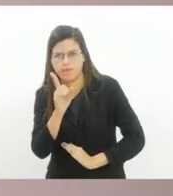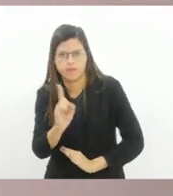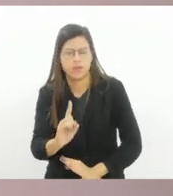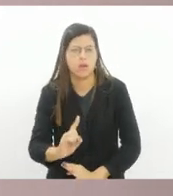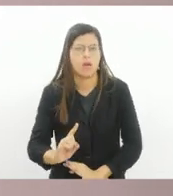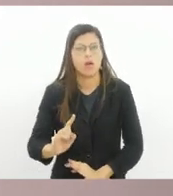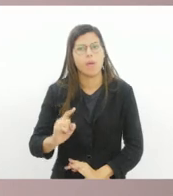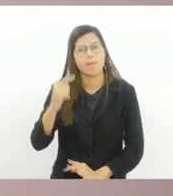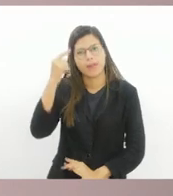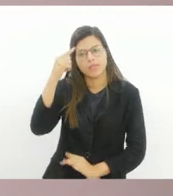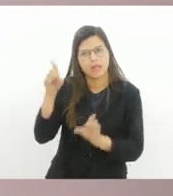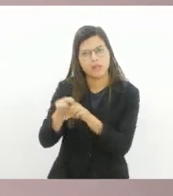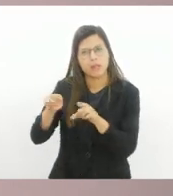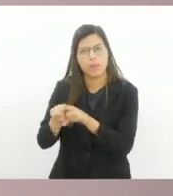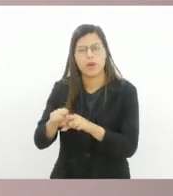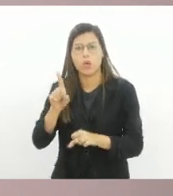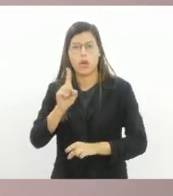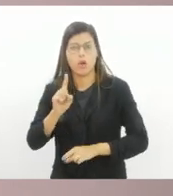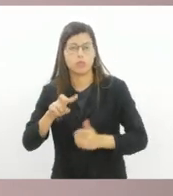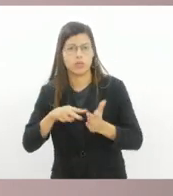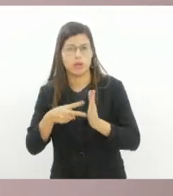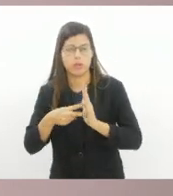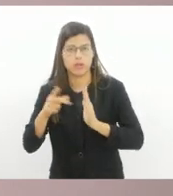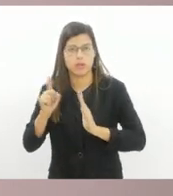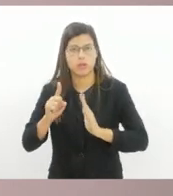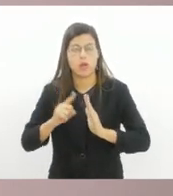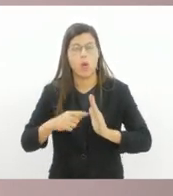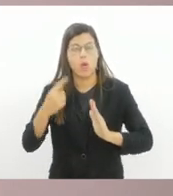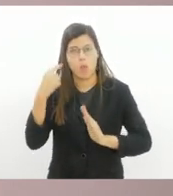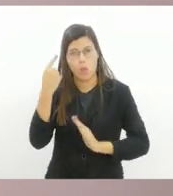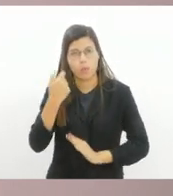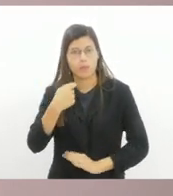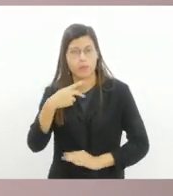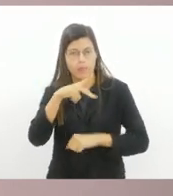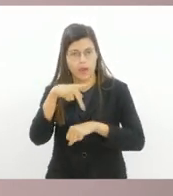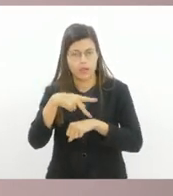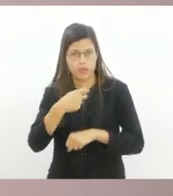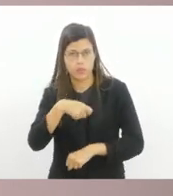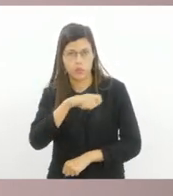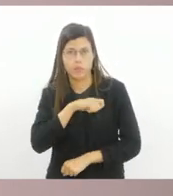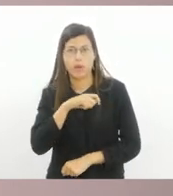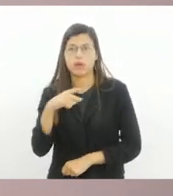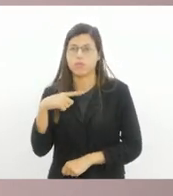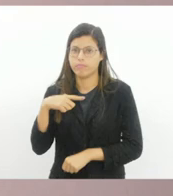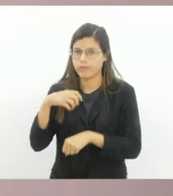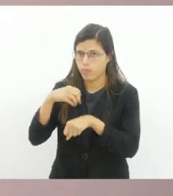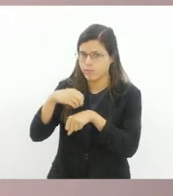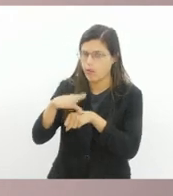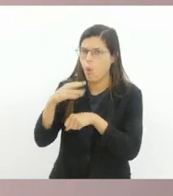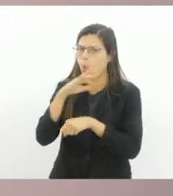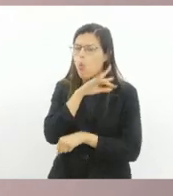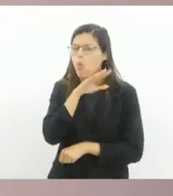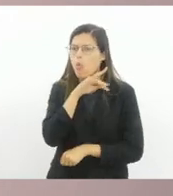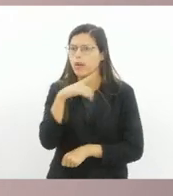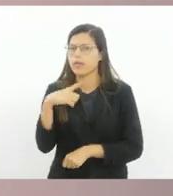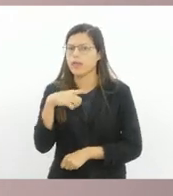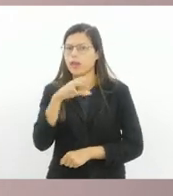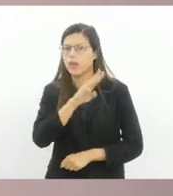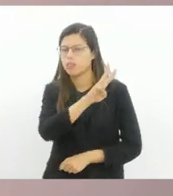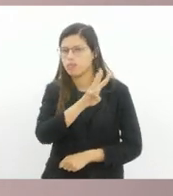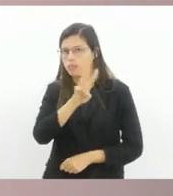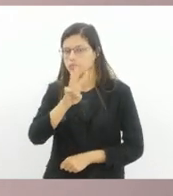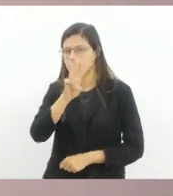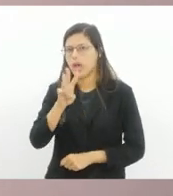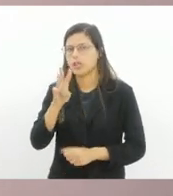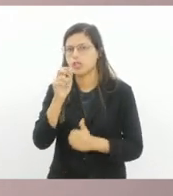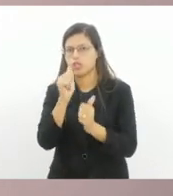não é não, a Espanha também, infelizmente, nos deu um recado muito ruim. Tem um site de esporte que diz